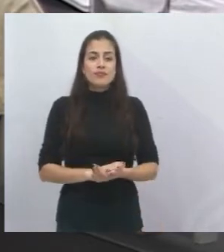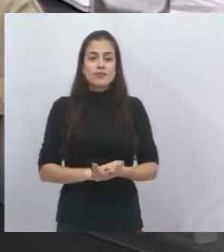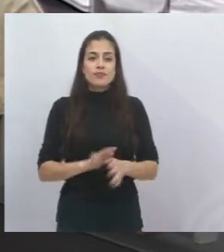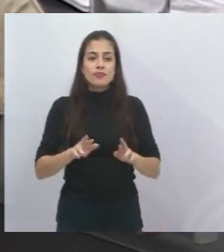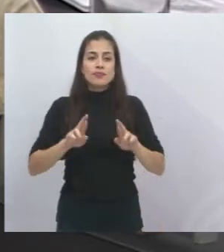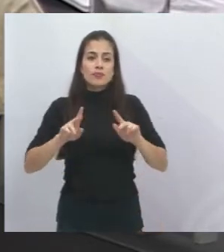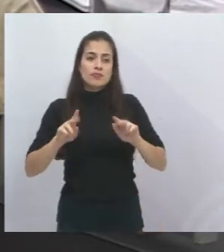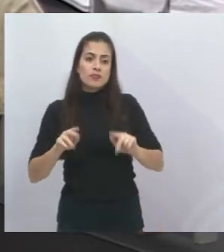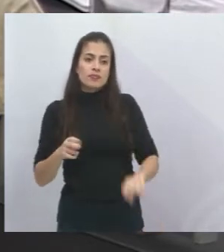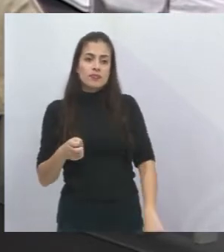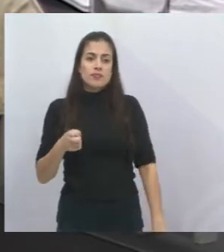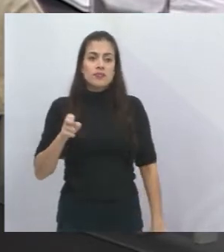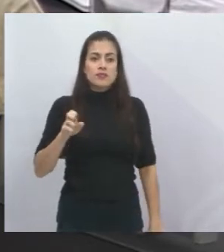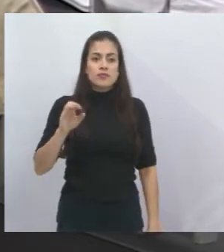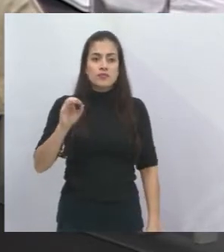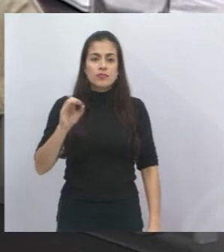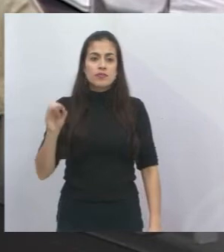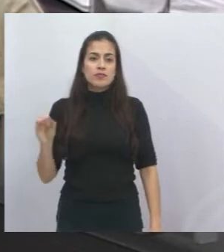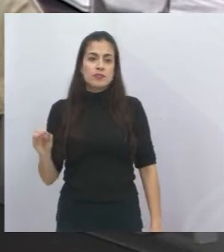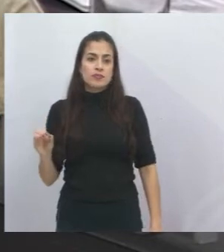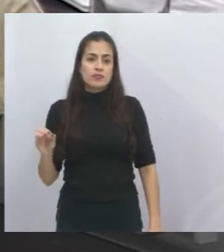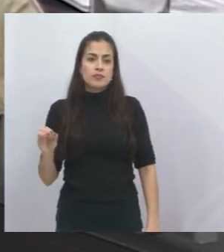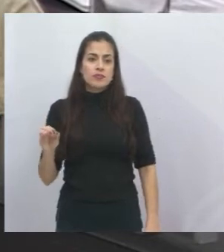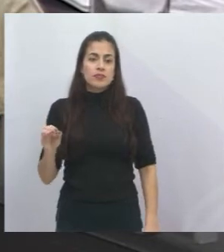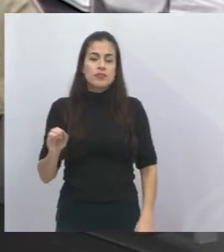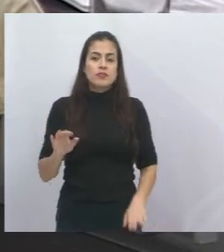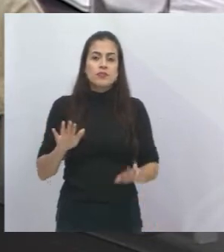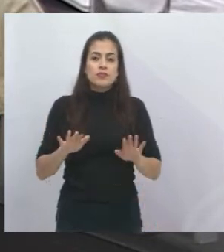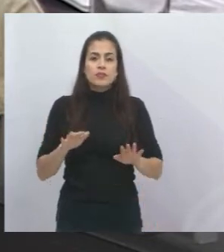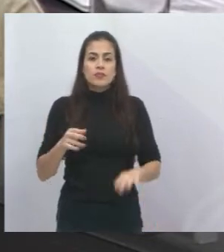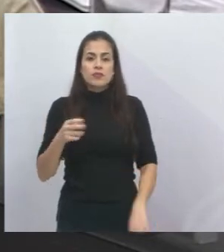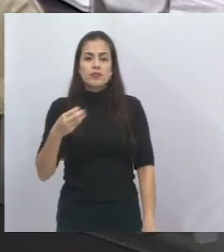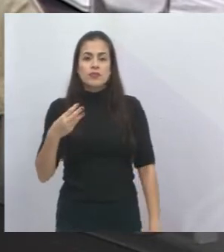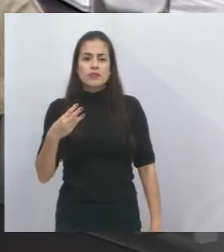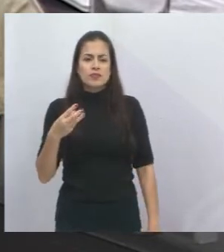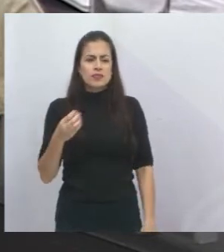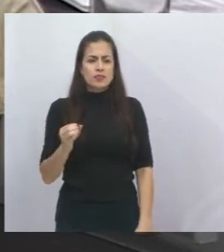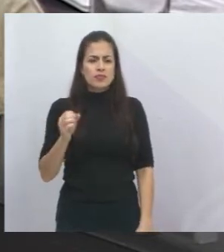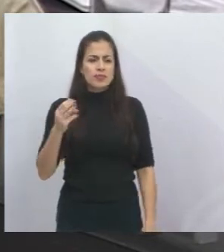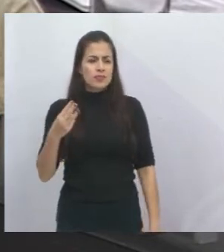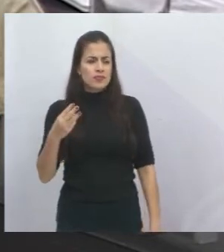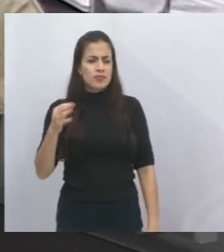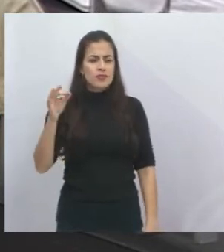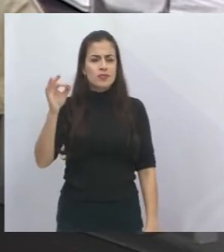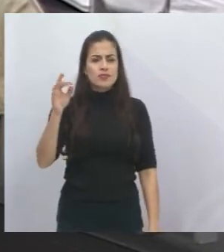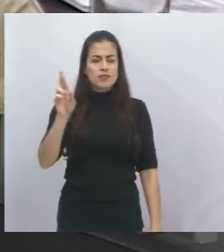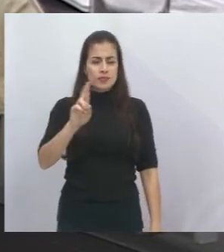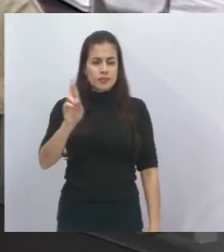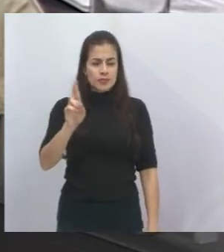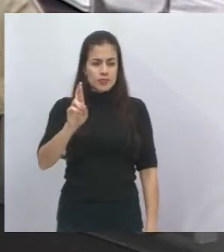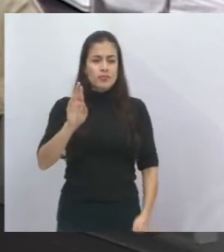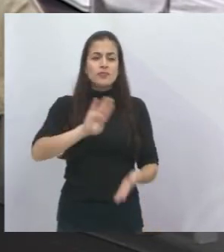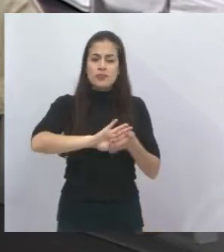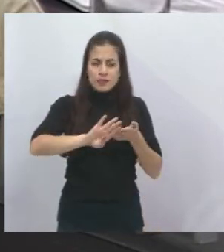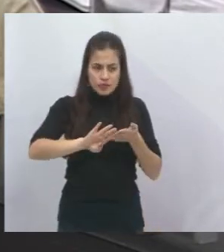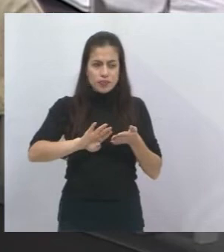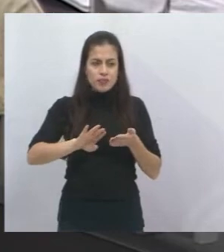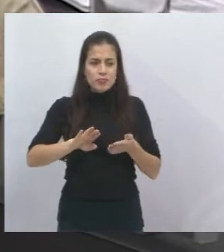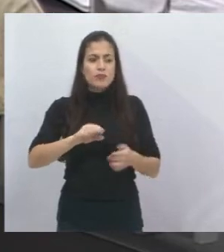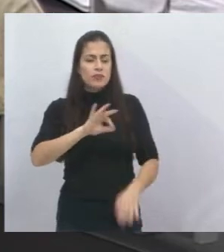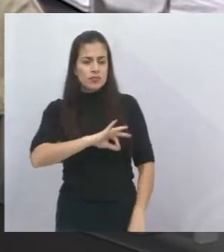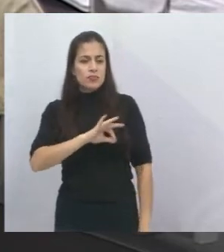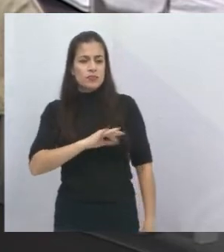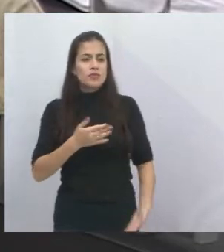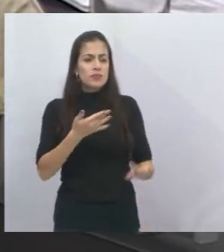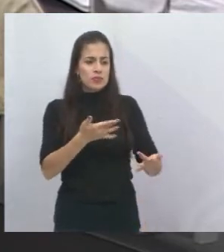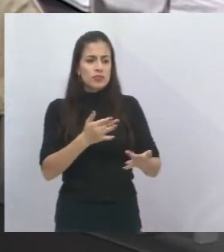vai ser descontado R$196 aproximado do salário dela. Então, realmente foi necessário, mas foi estudado.